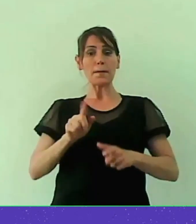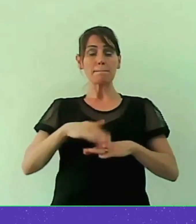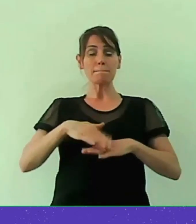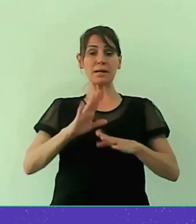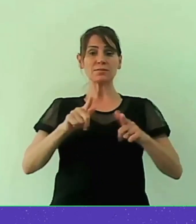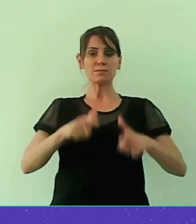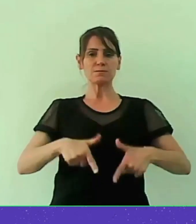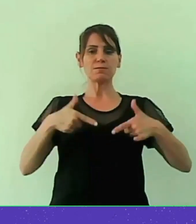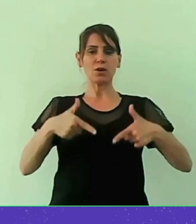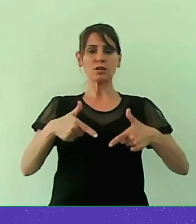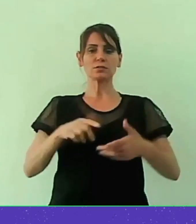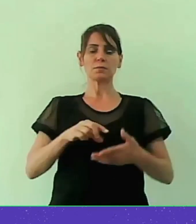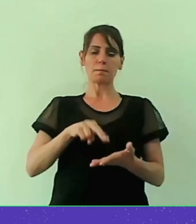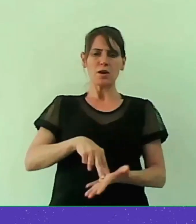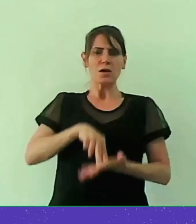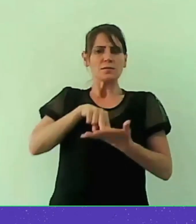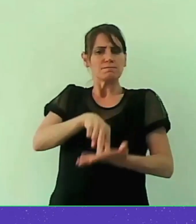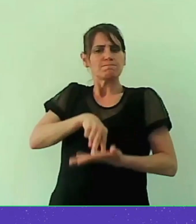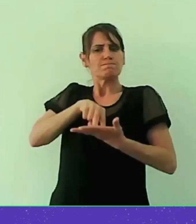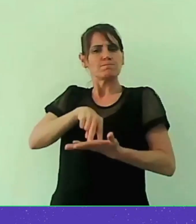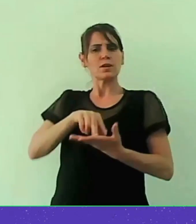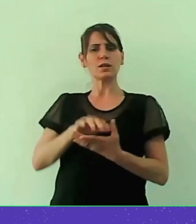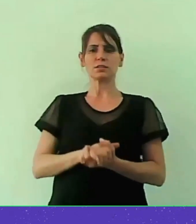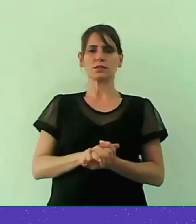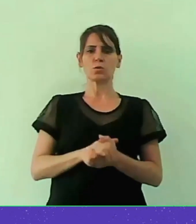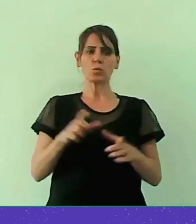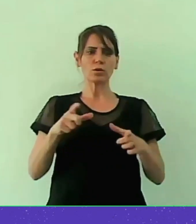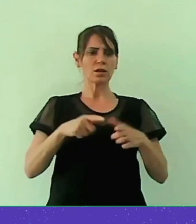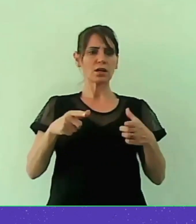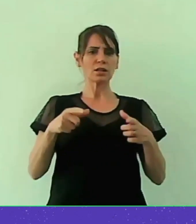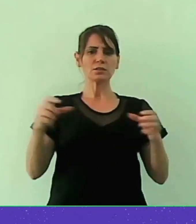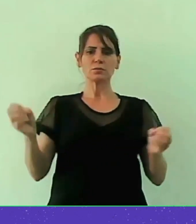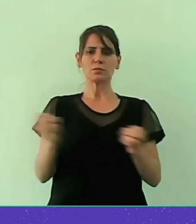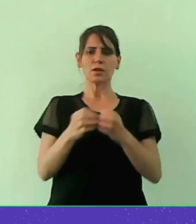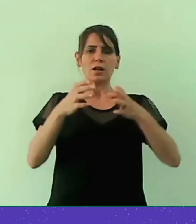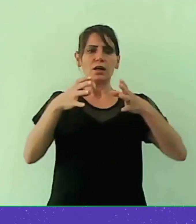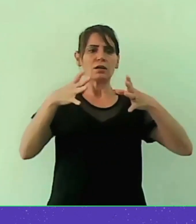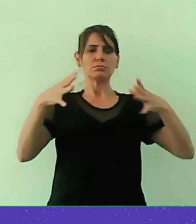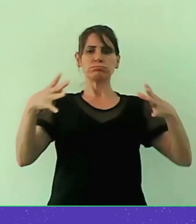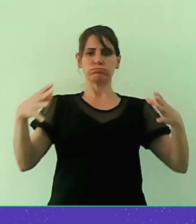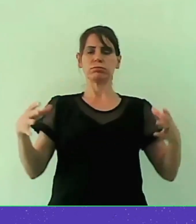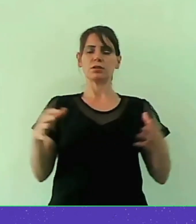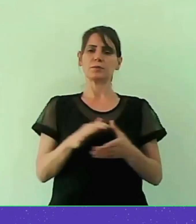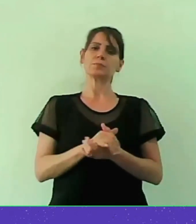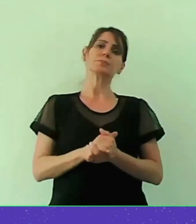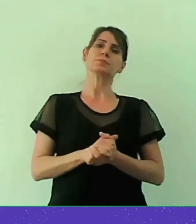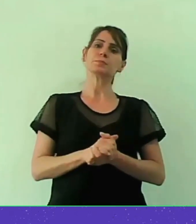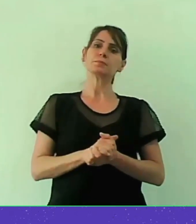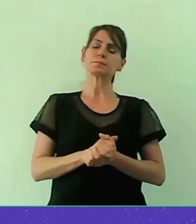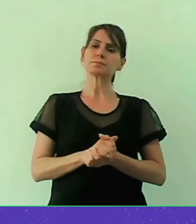Elas fizeram um grande milagre entre nós. Nós que